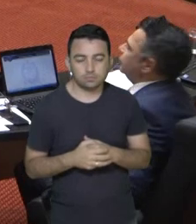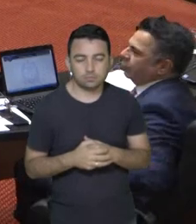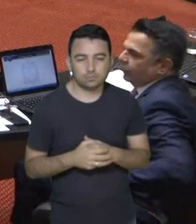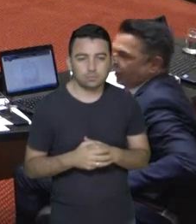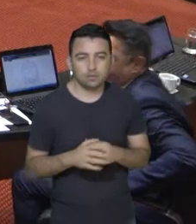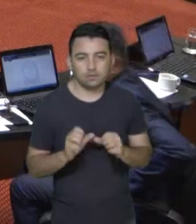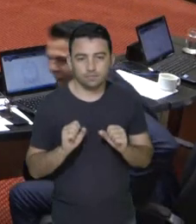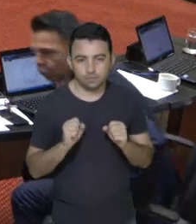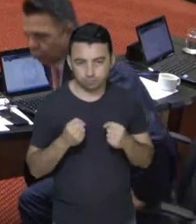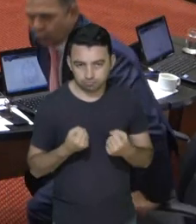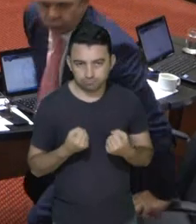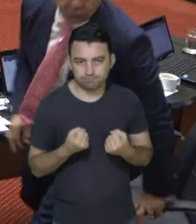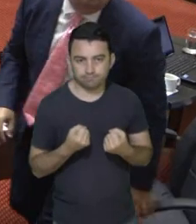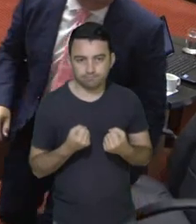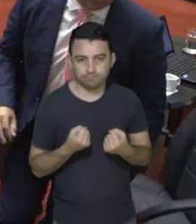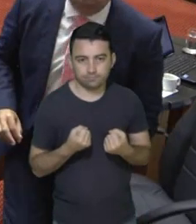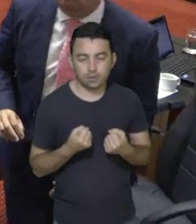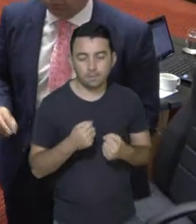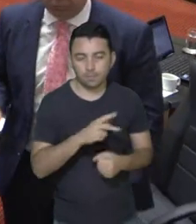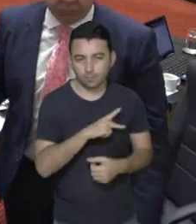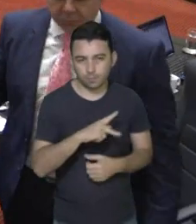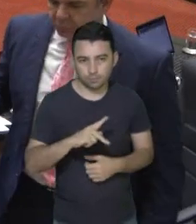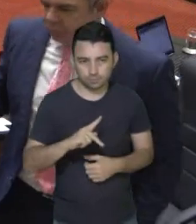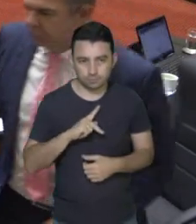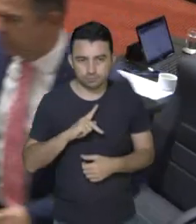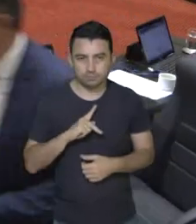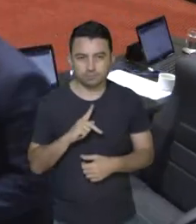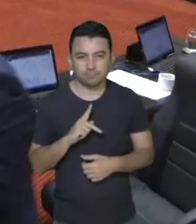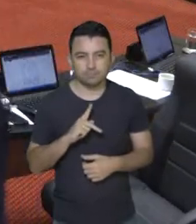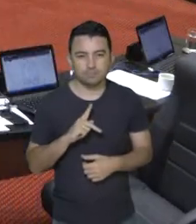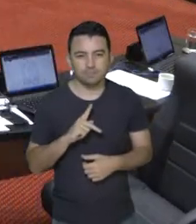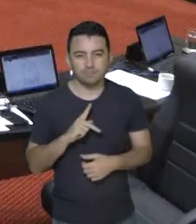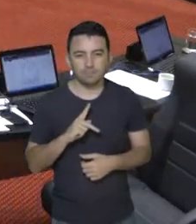Defensoria Pública.